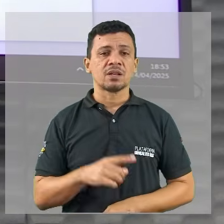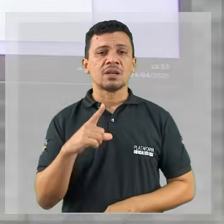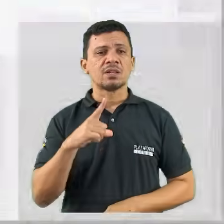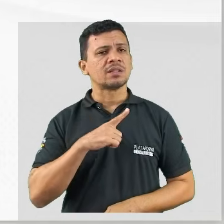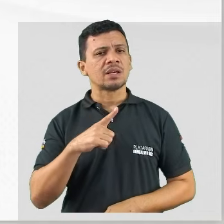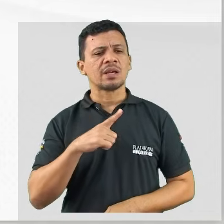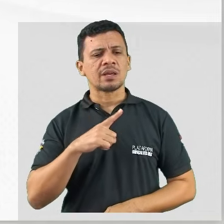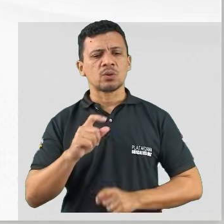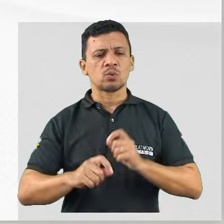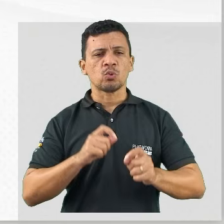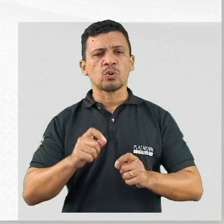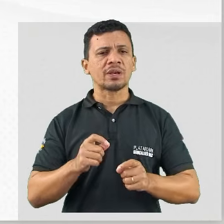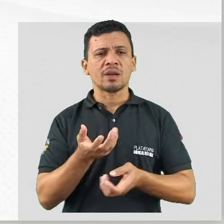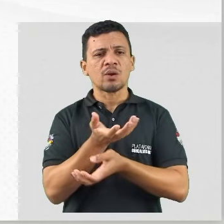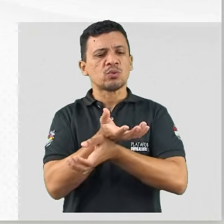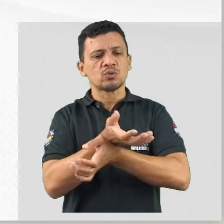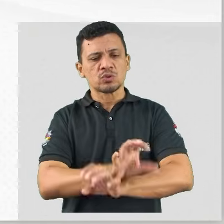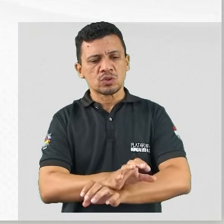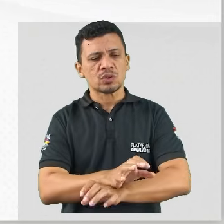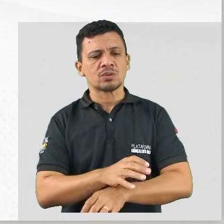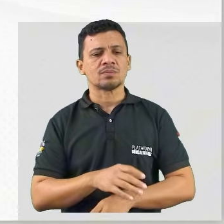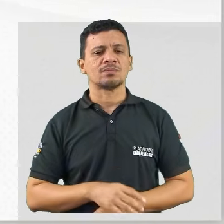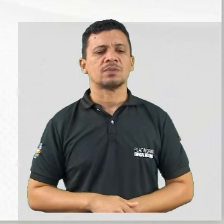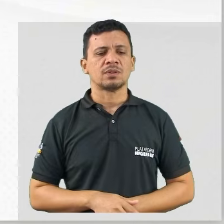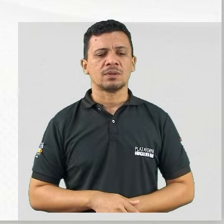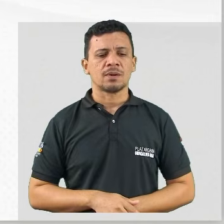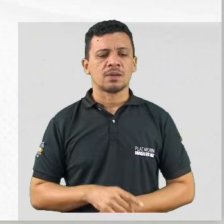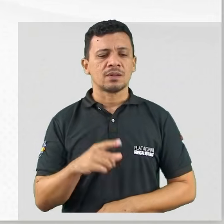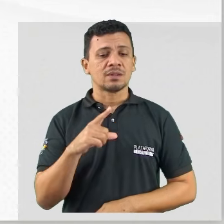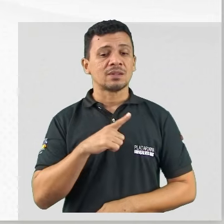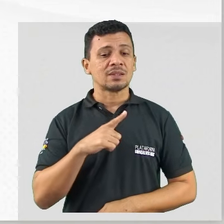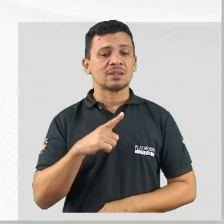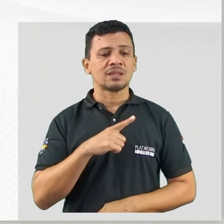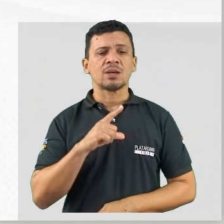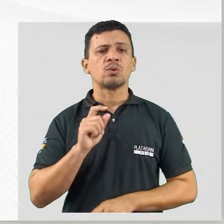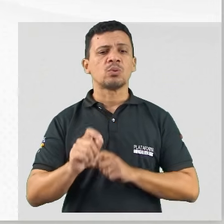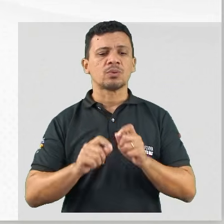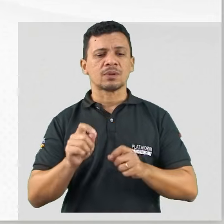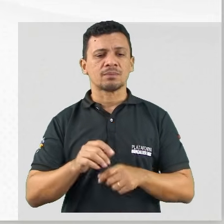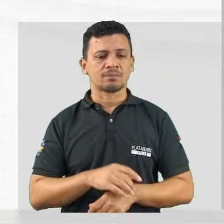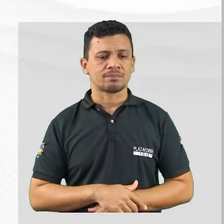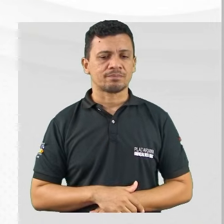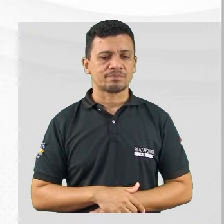pelo, né, os ossos que tem essa classificação, né? Nós teremos aqui,